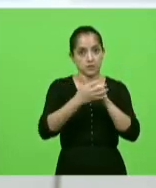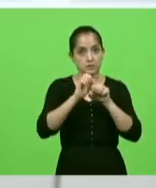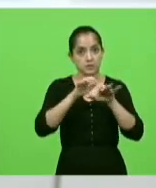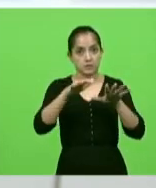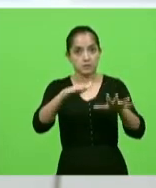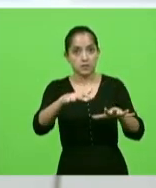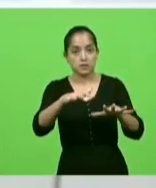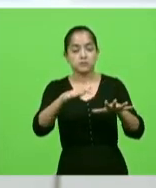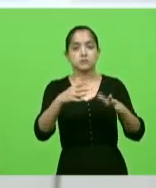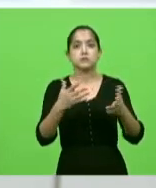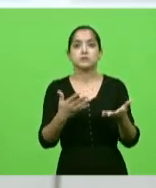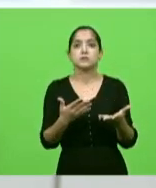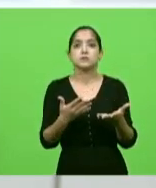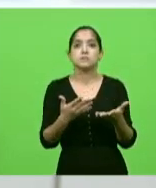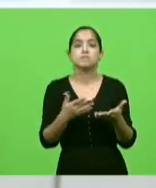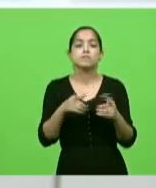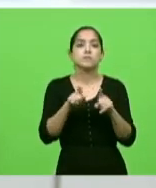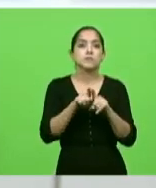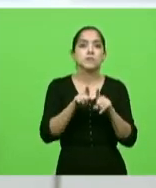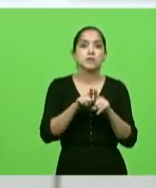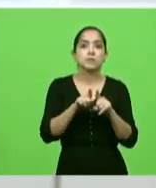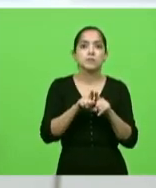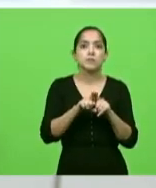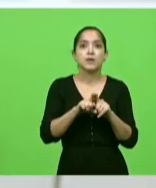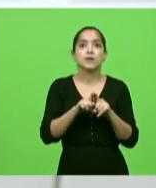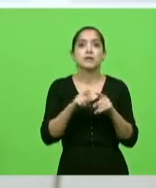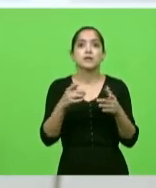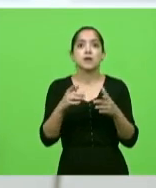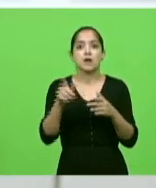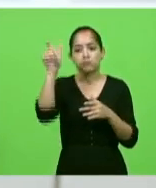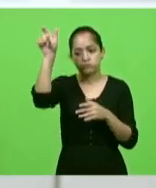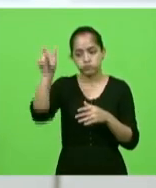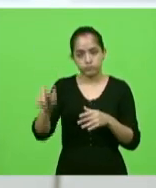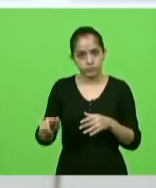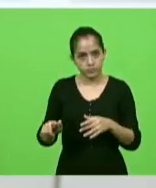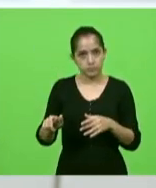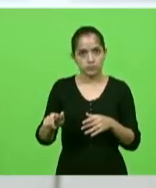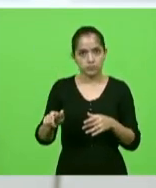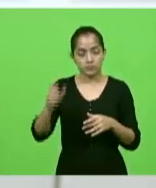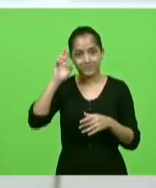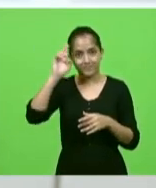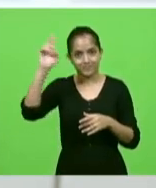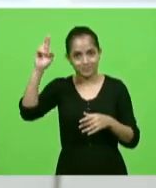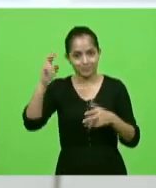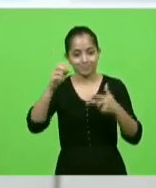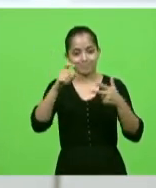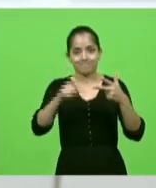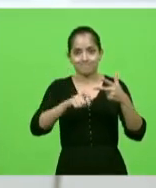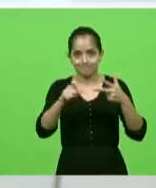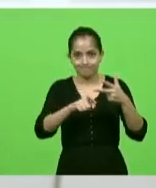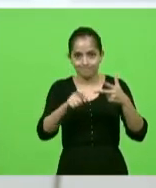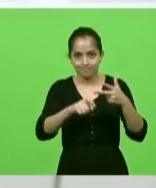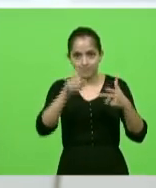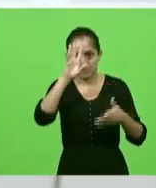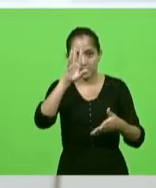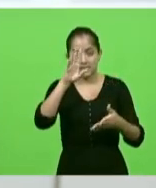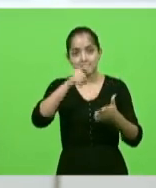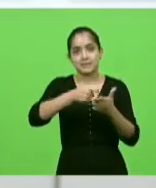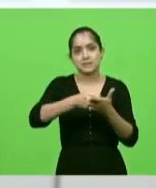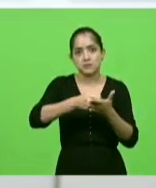aproximaram e retrataram a figura do chefe do executivo nas decisões políticas